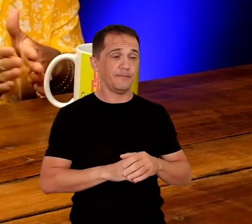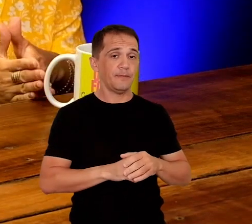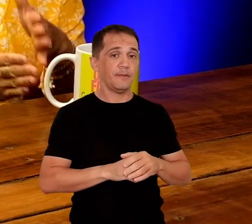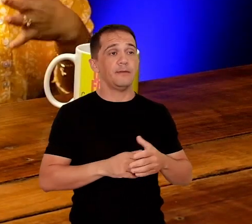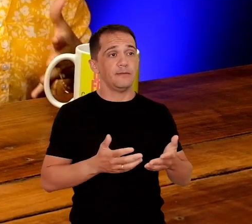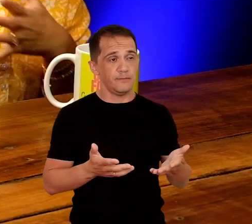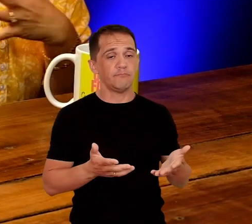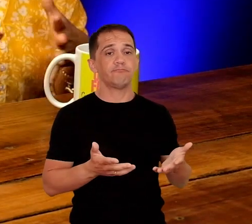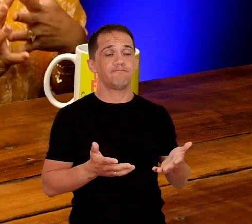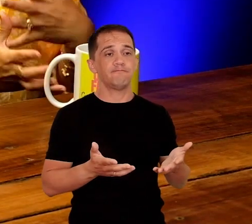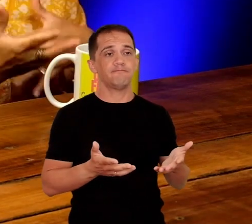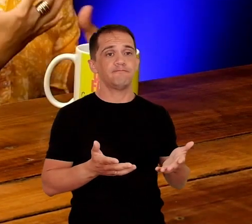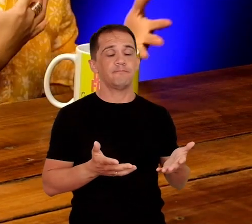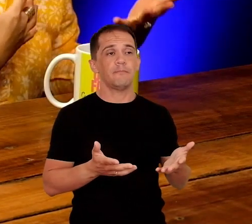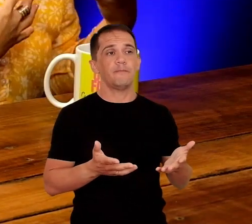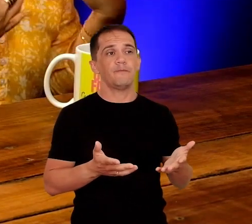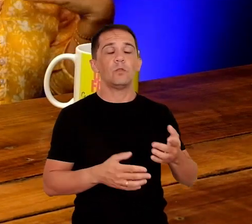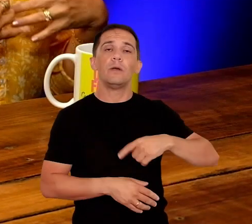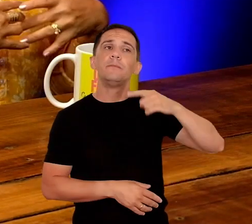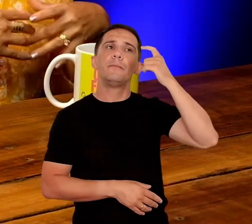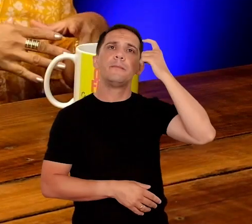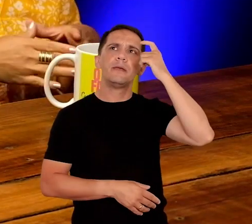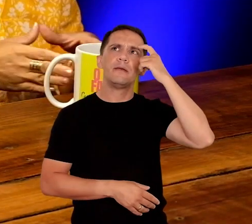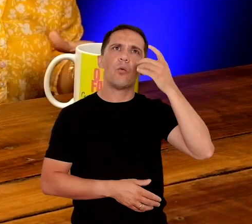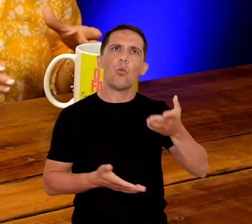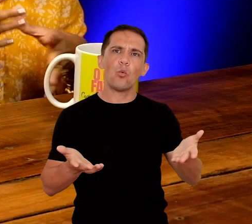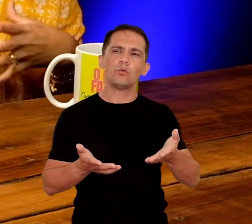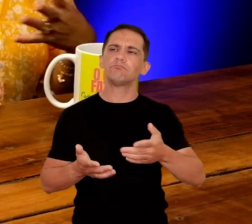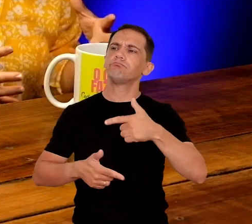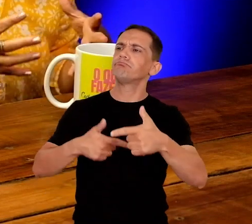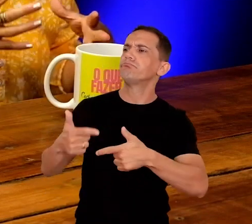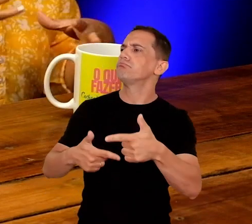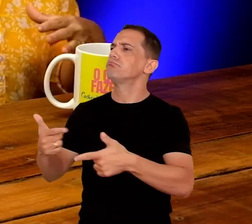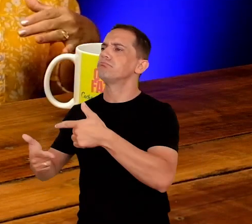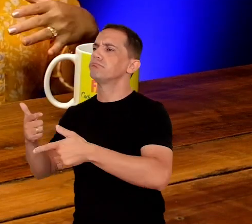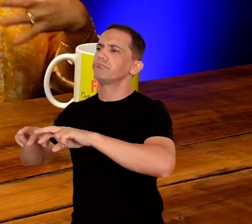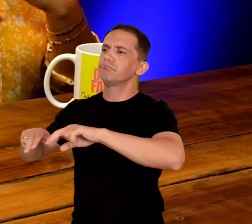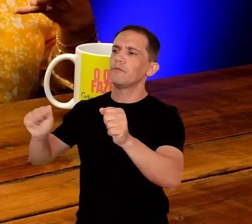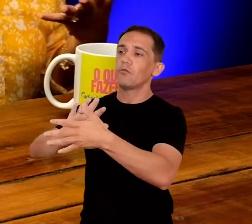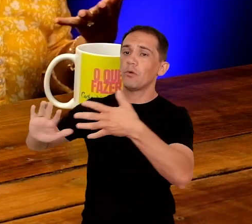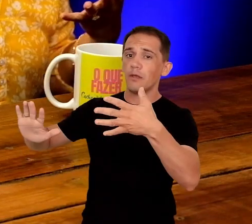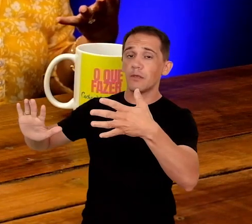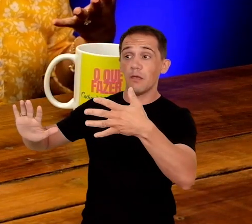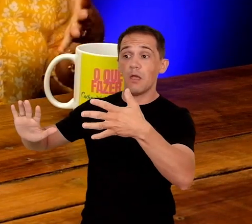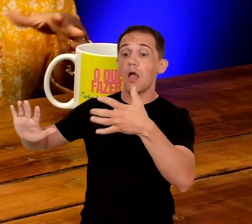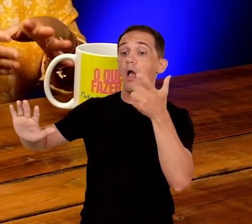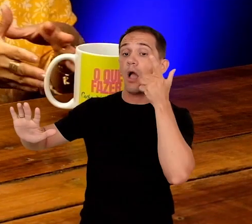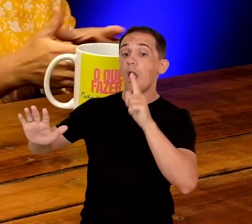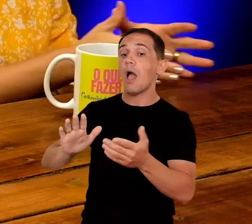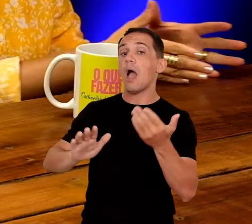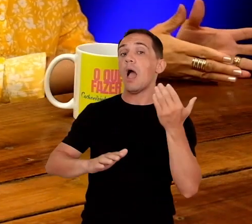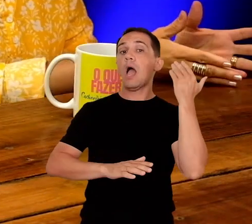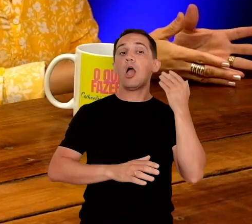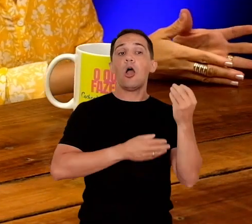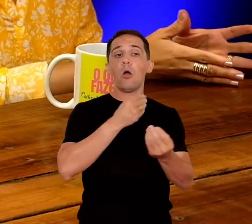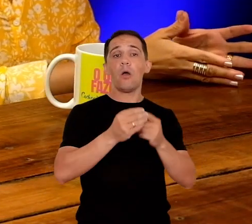Porque eu falei, a gente sempre pensa assim, tudo que a gente tem hoje, assim, de trabalho e fluência na Libras é graças aos